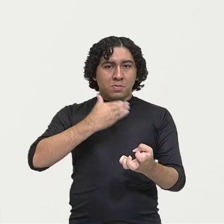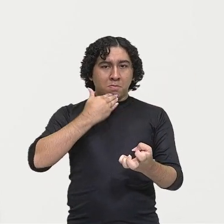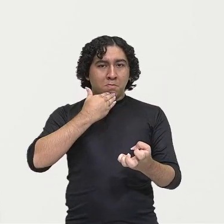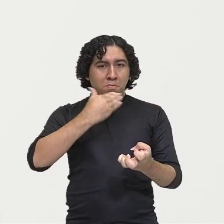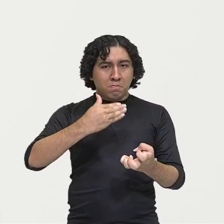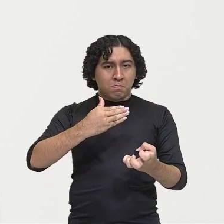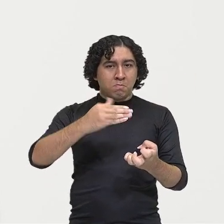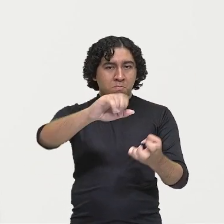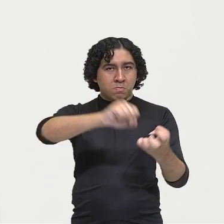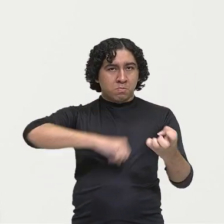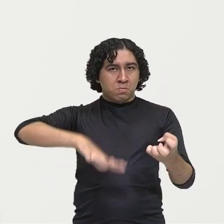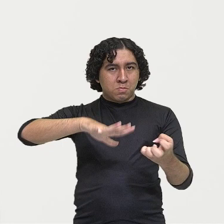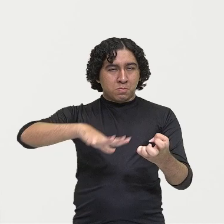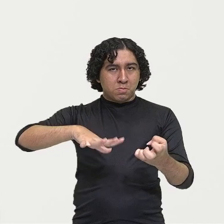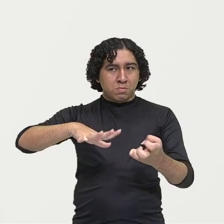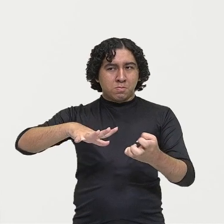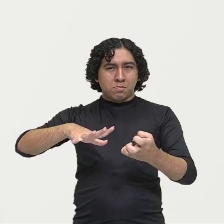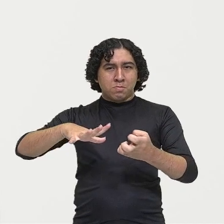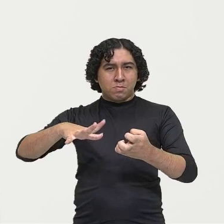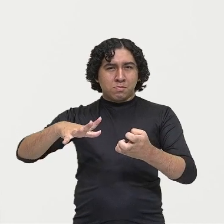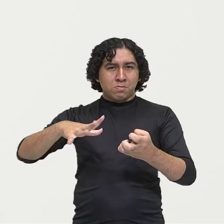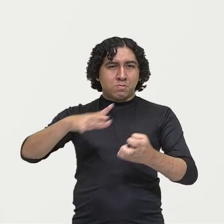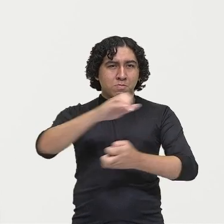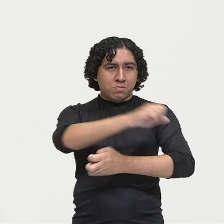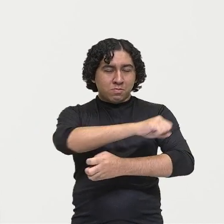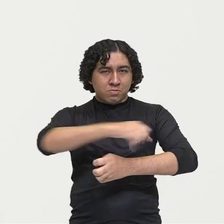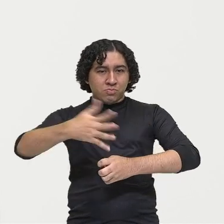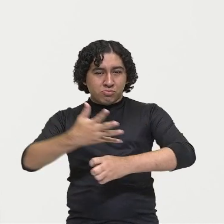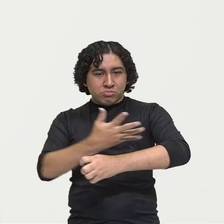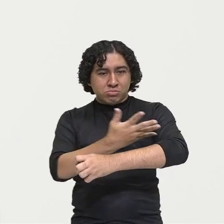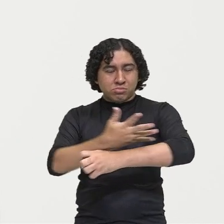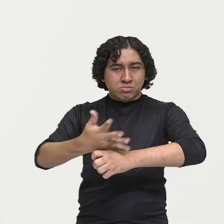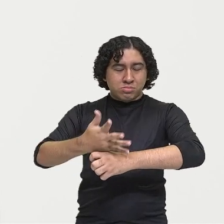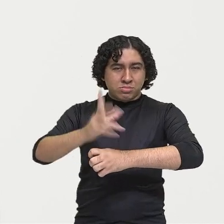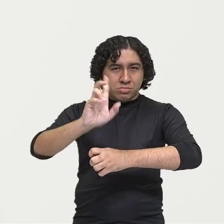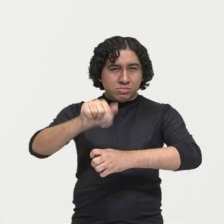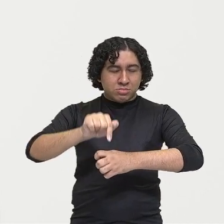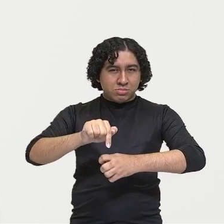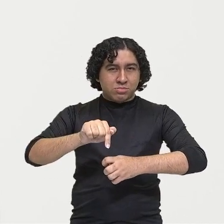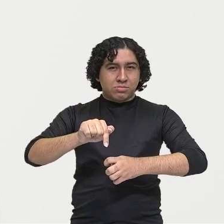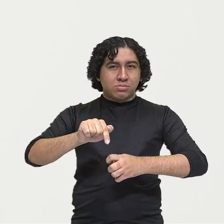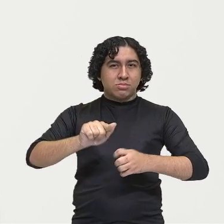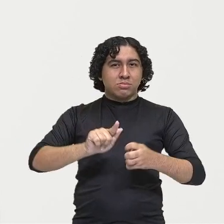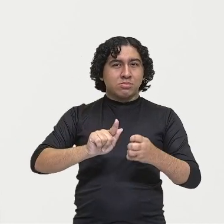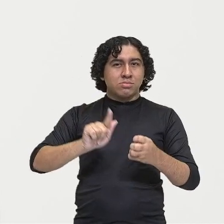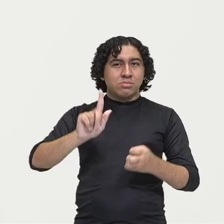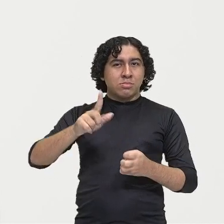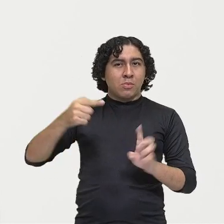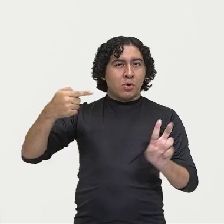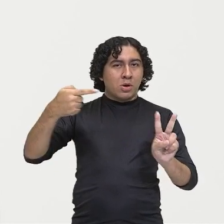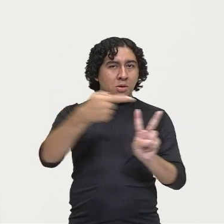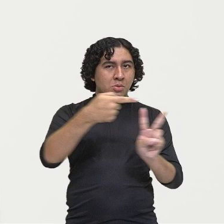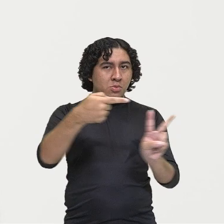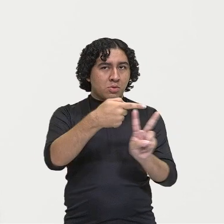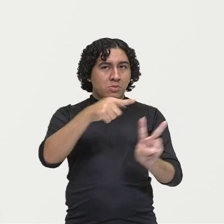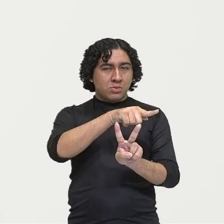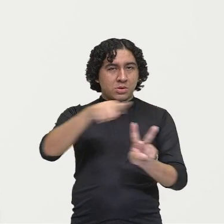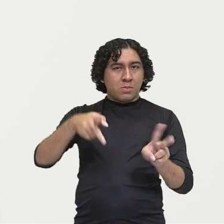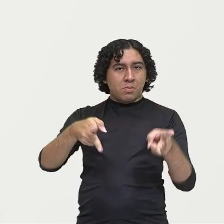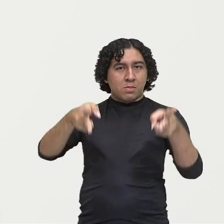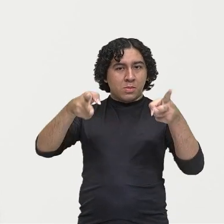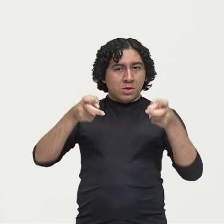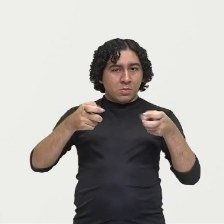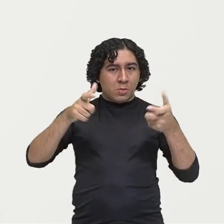no espaço ou na Terra. Tais forças são grandezas vetoriais que você observa